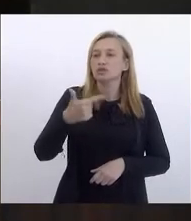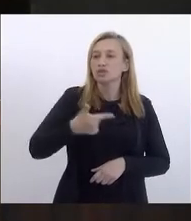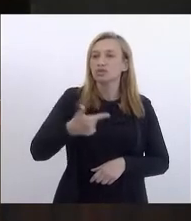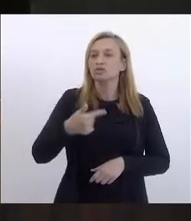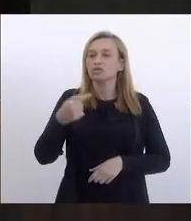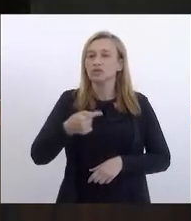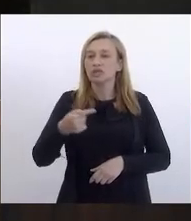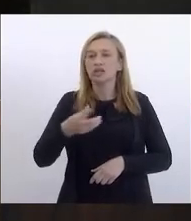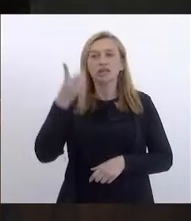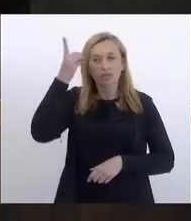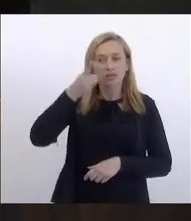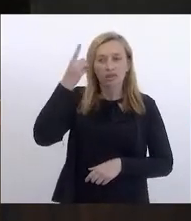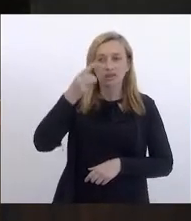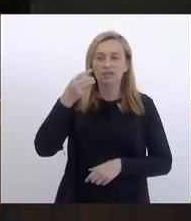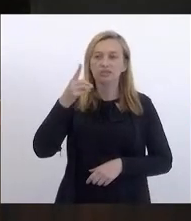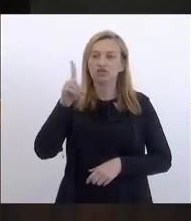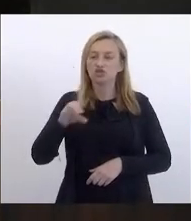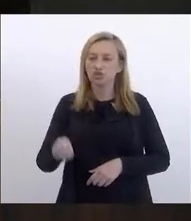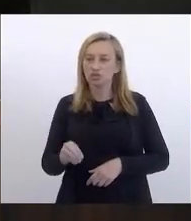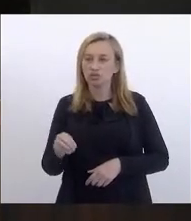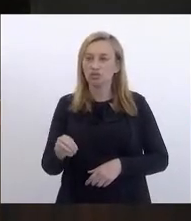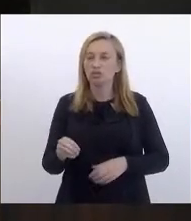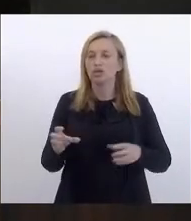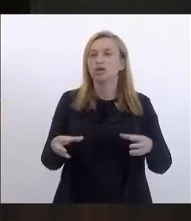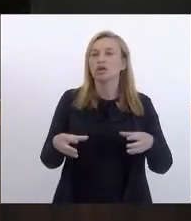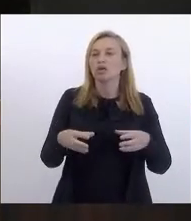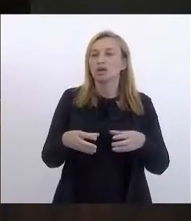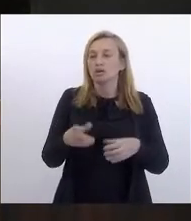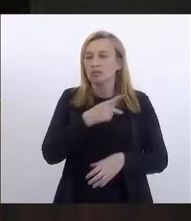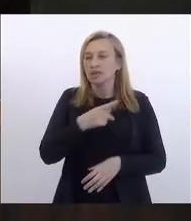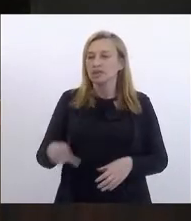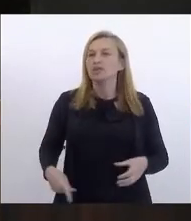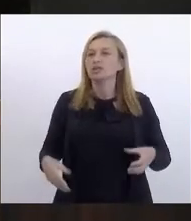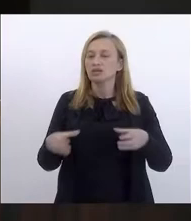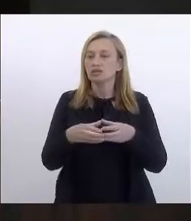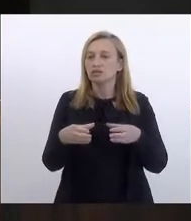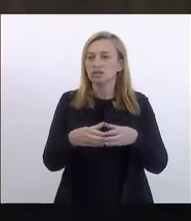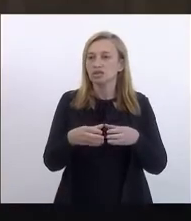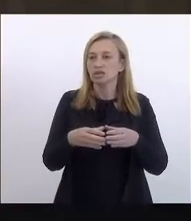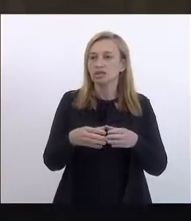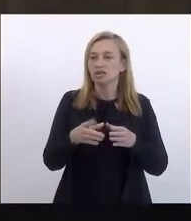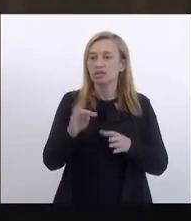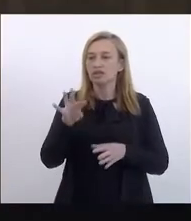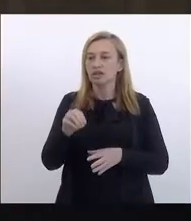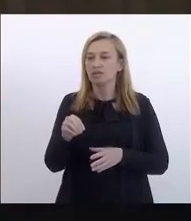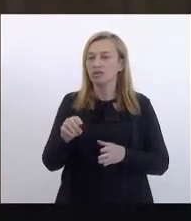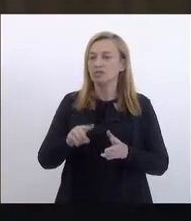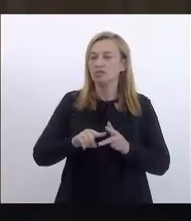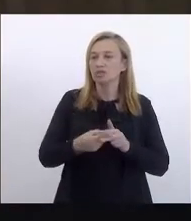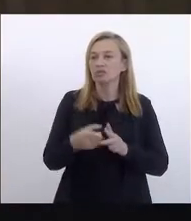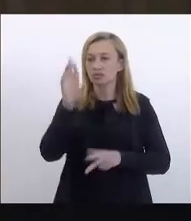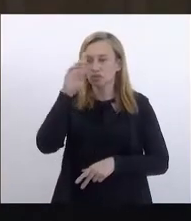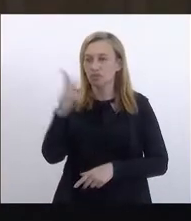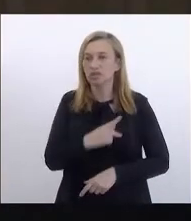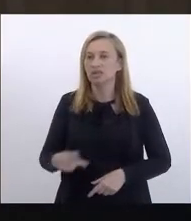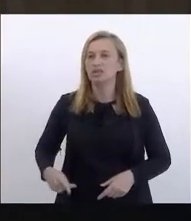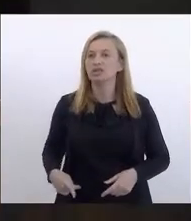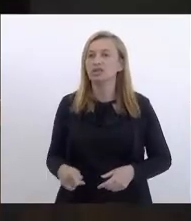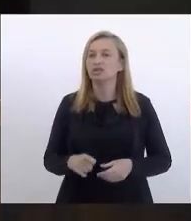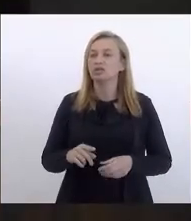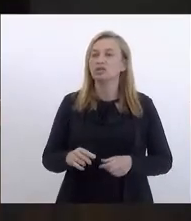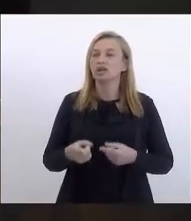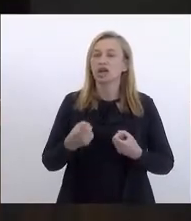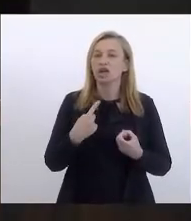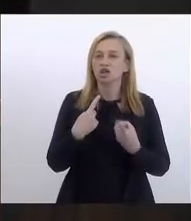o nome do deputado Marcelo Dino presidente da comissão de mentos condicionais e vetos pela manutenção senhor presidente com os pareceres